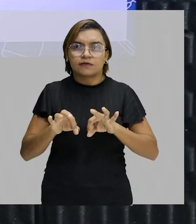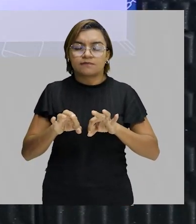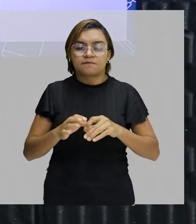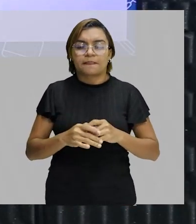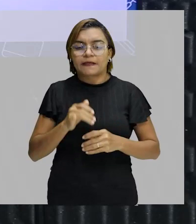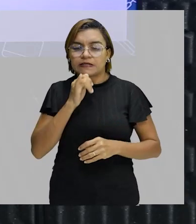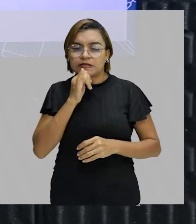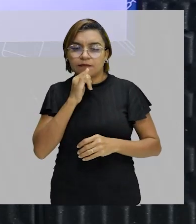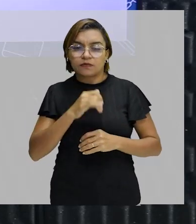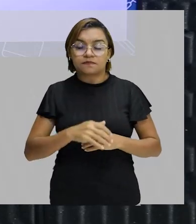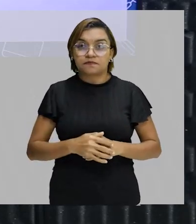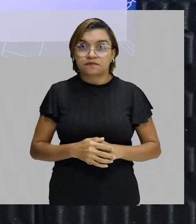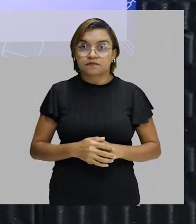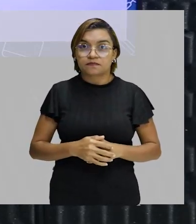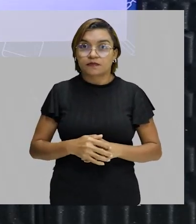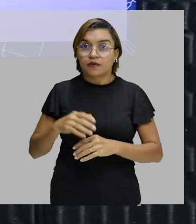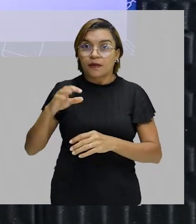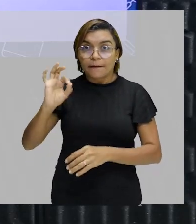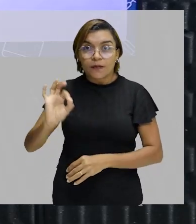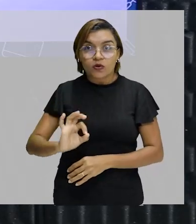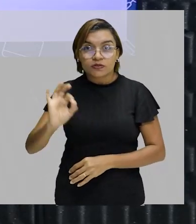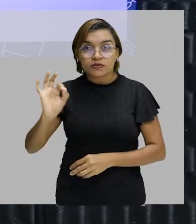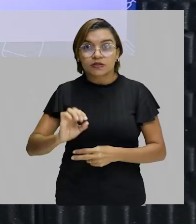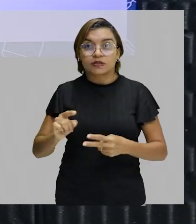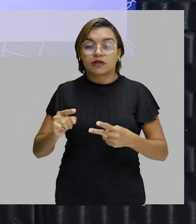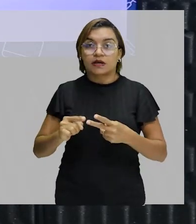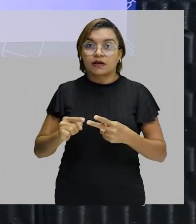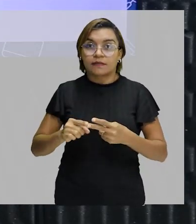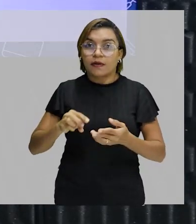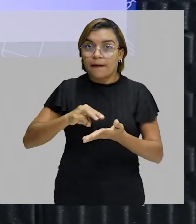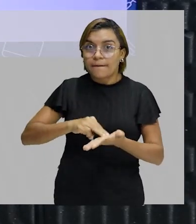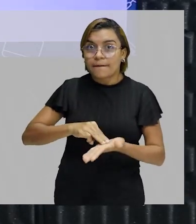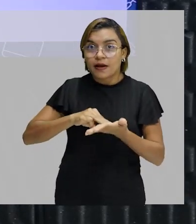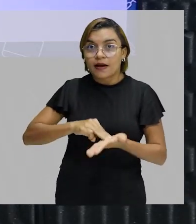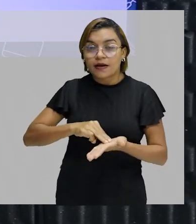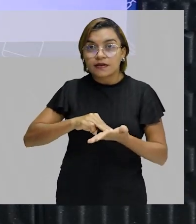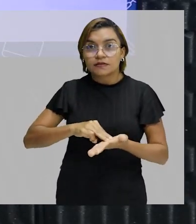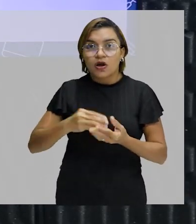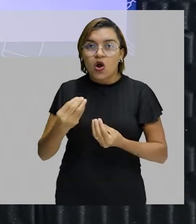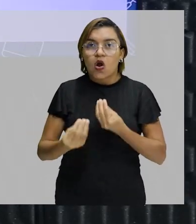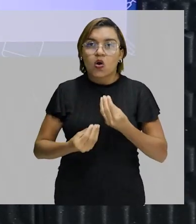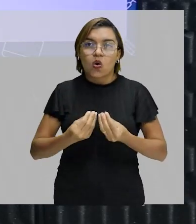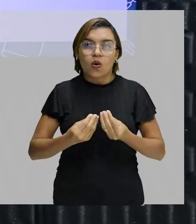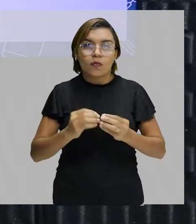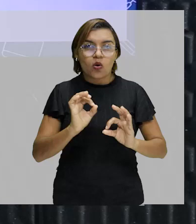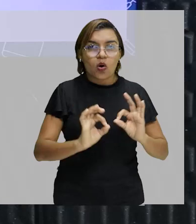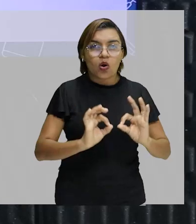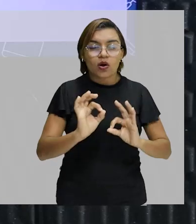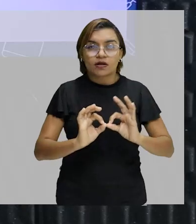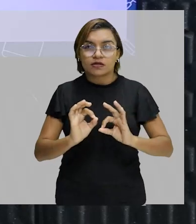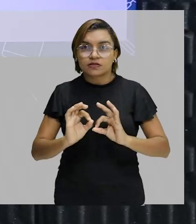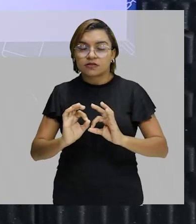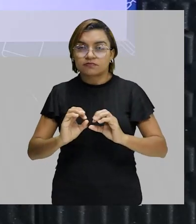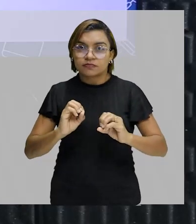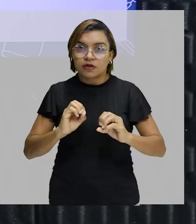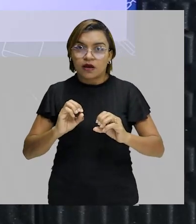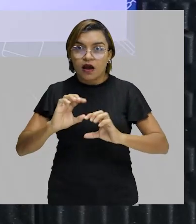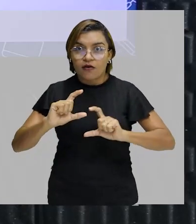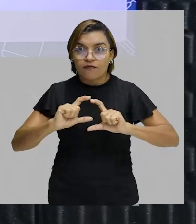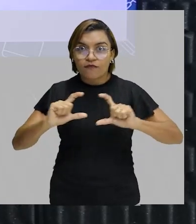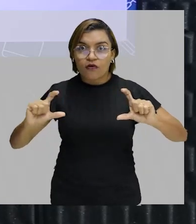como, por exemplo, a porcentagem, a massa, como conseguimos montar a fórmula molecular para